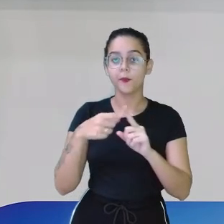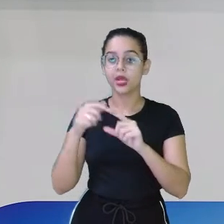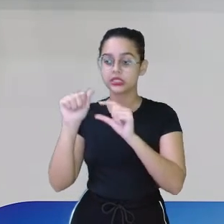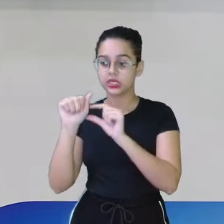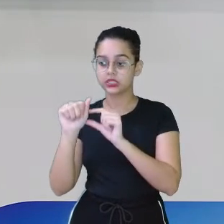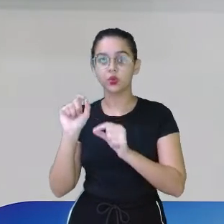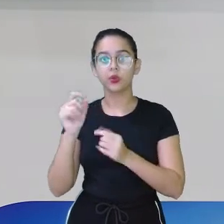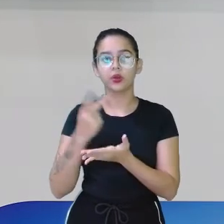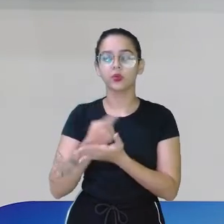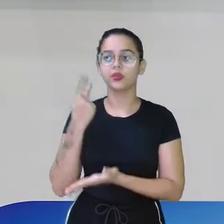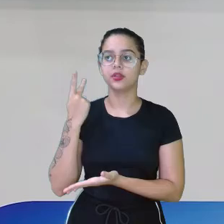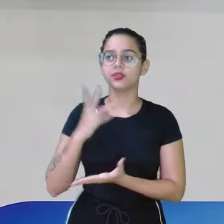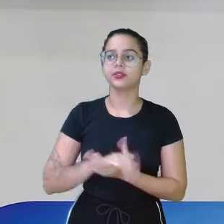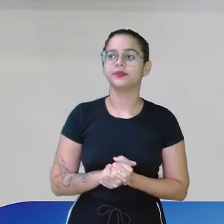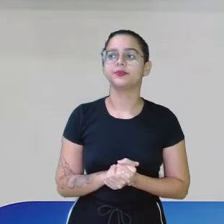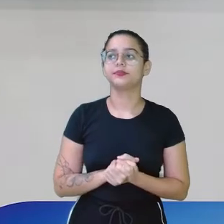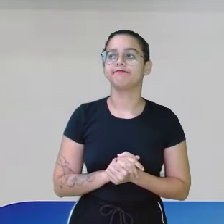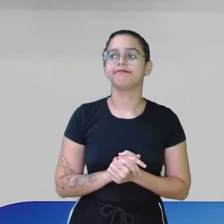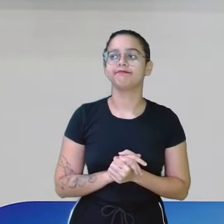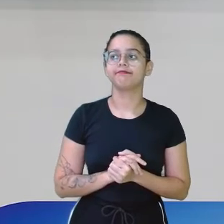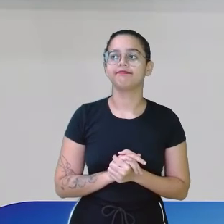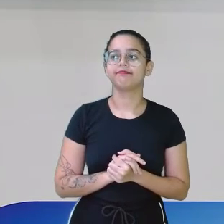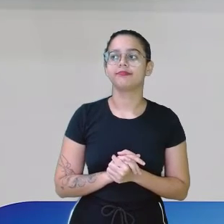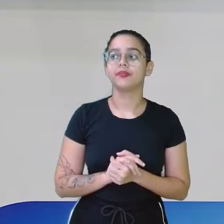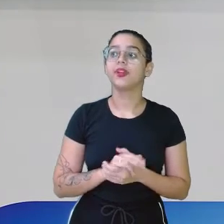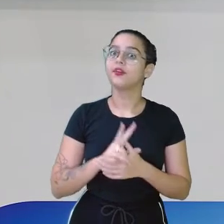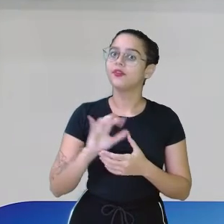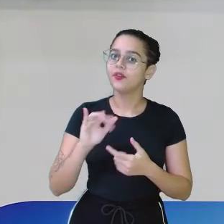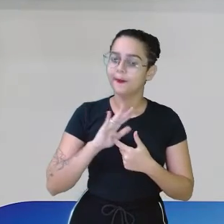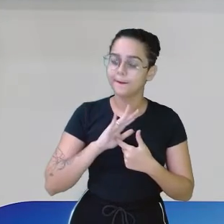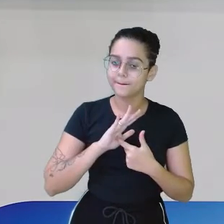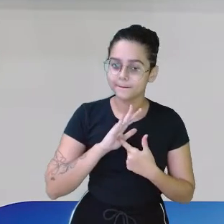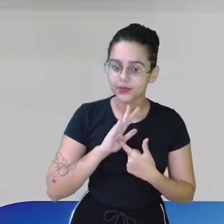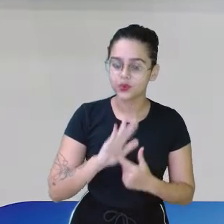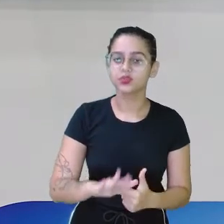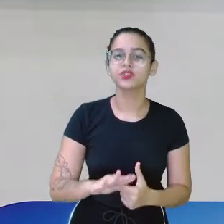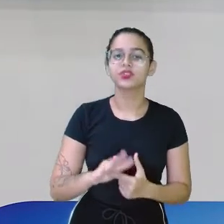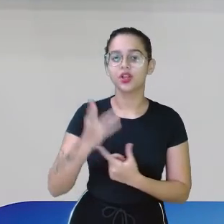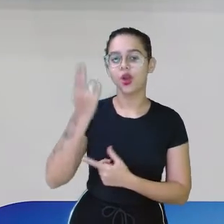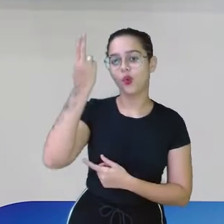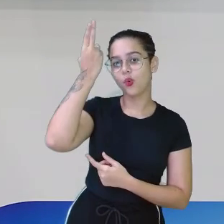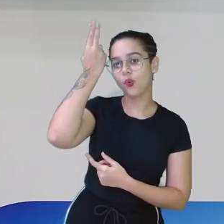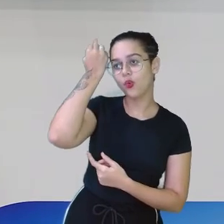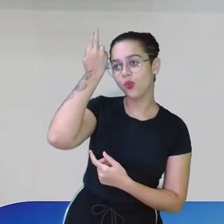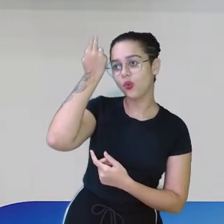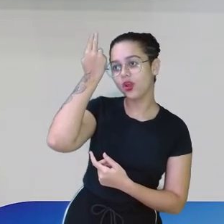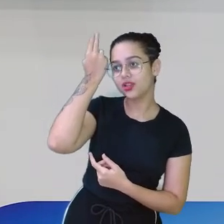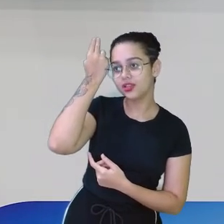azinho, o que acontece? Vai sair o quê? Azinho.